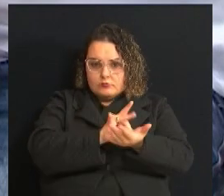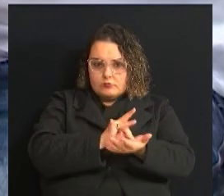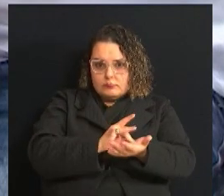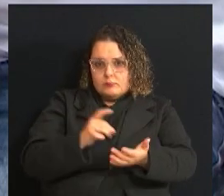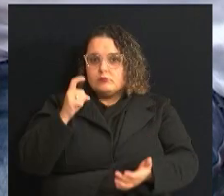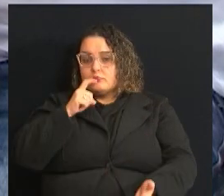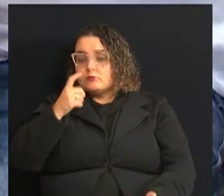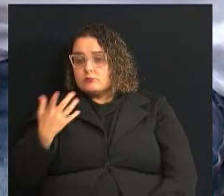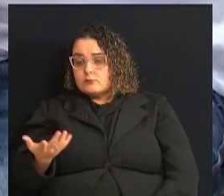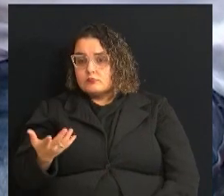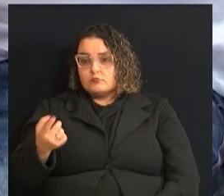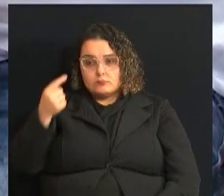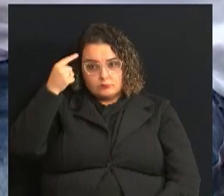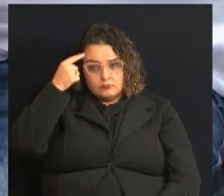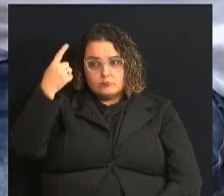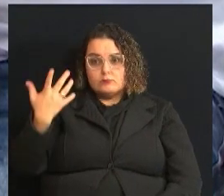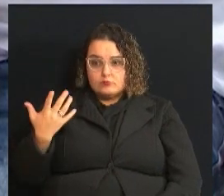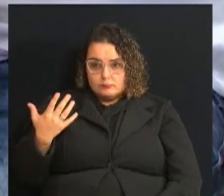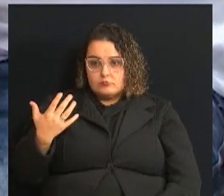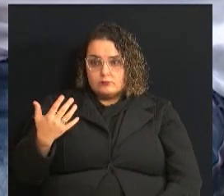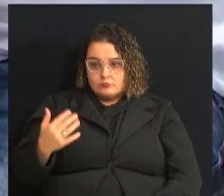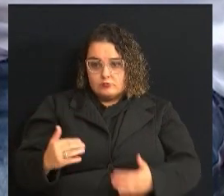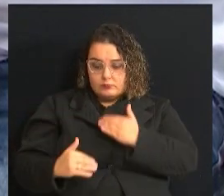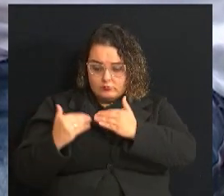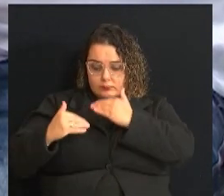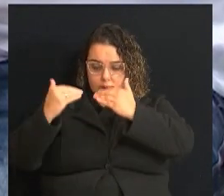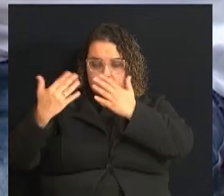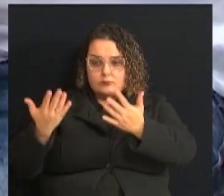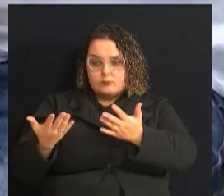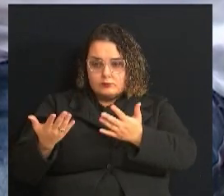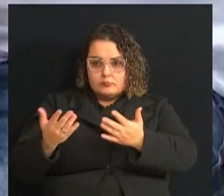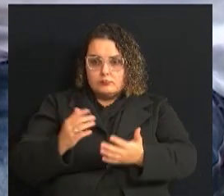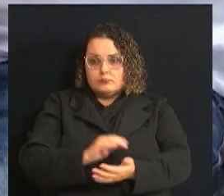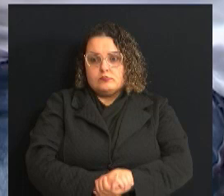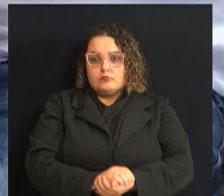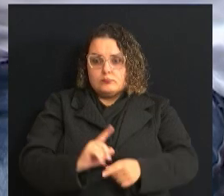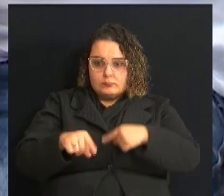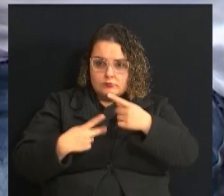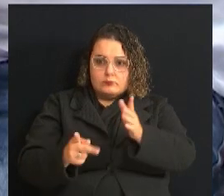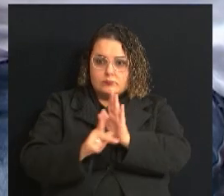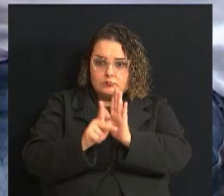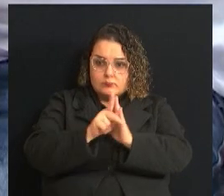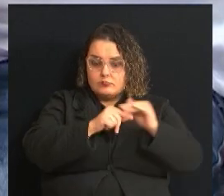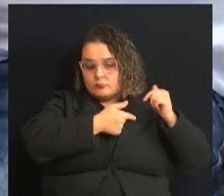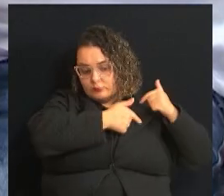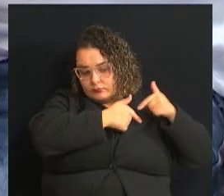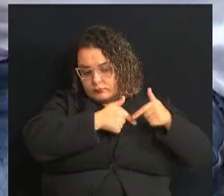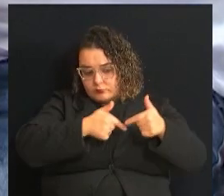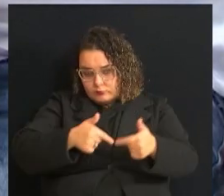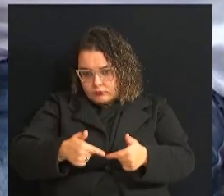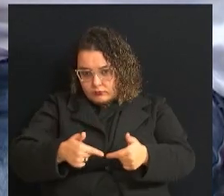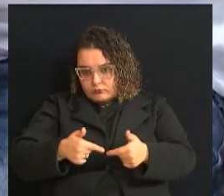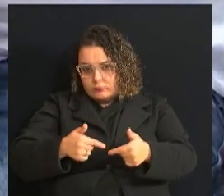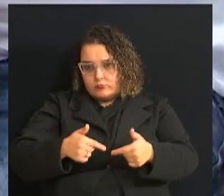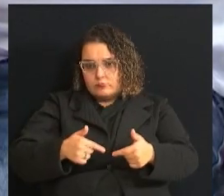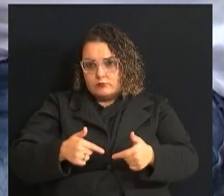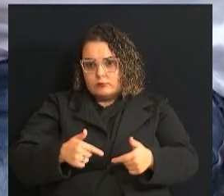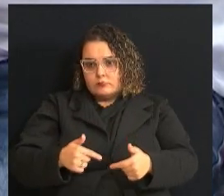ideia construída também por outros, né, projetos conservadores, de que dentro das escolas há